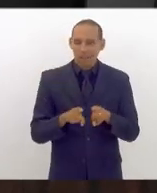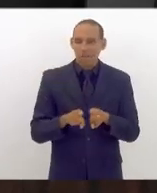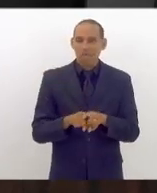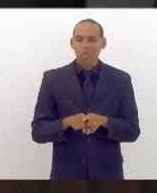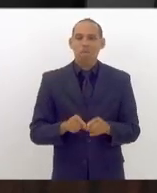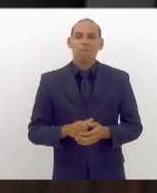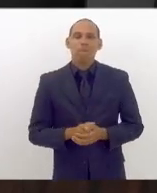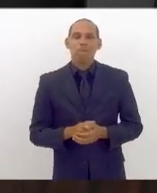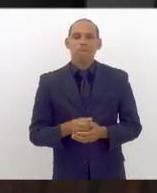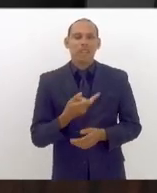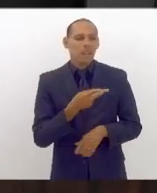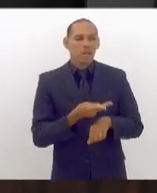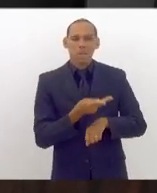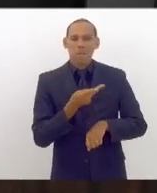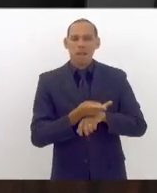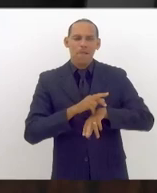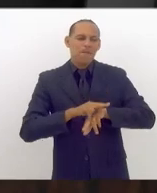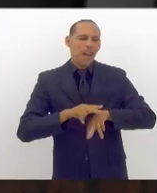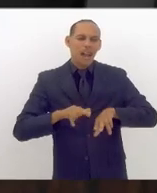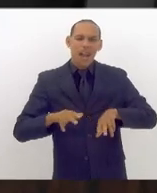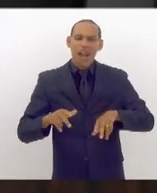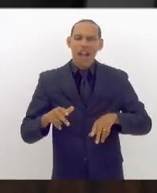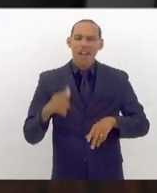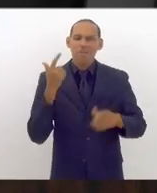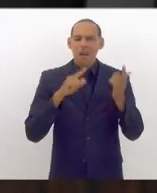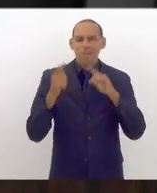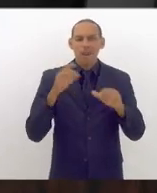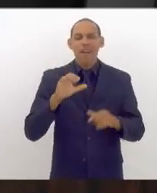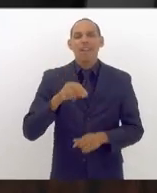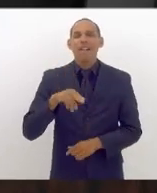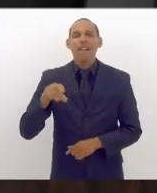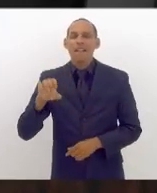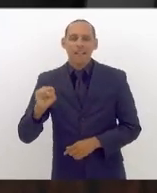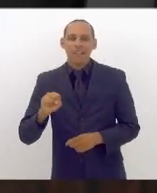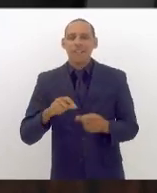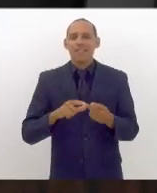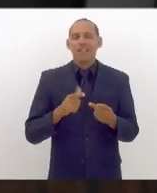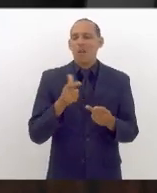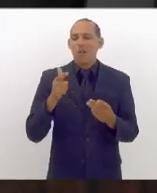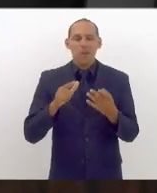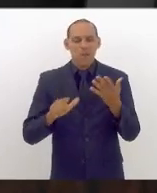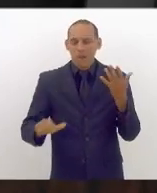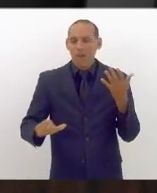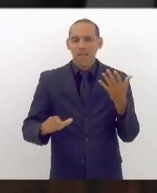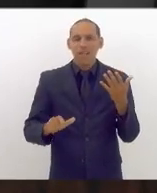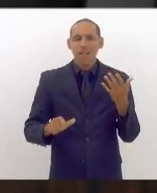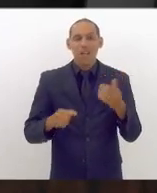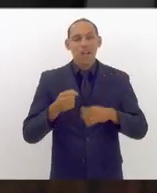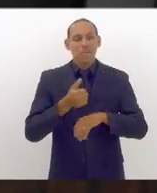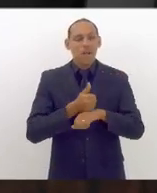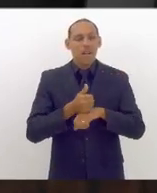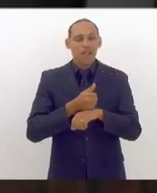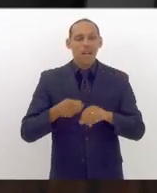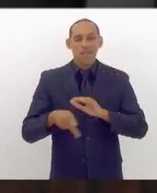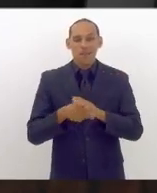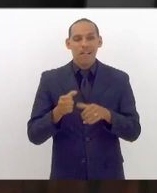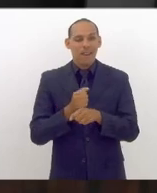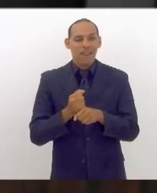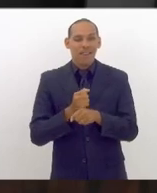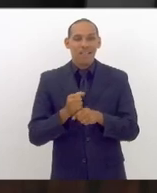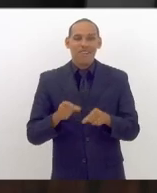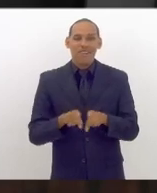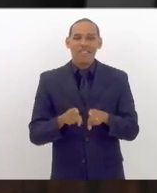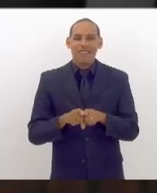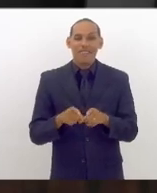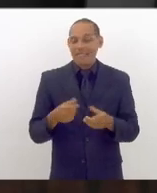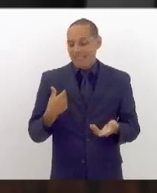ganhou os maiores prêmios é como kennes Lia profissionais do ano e o